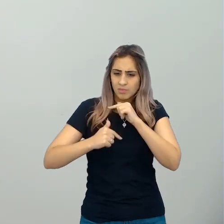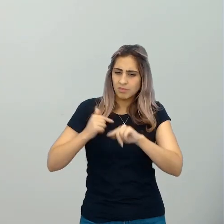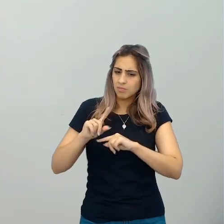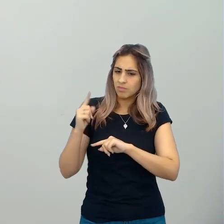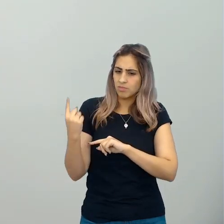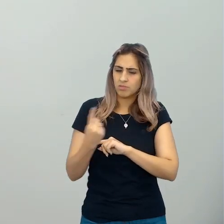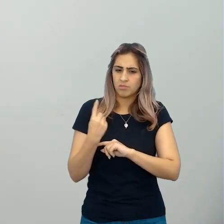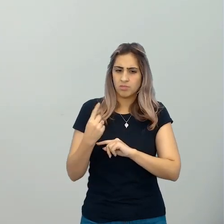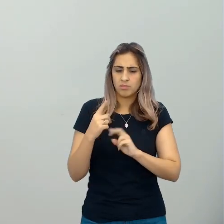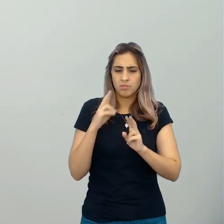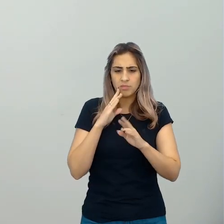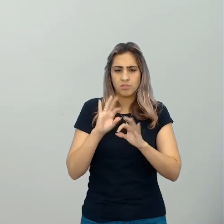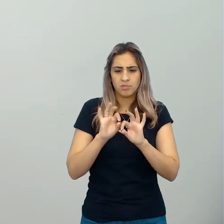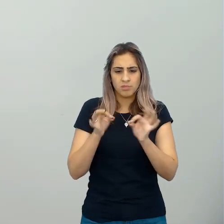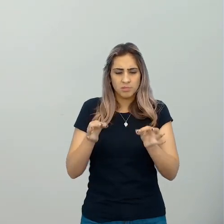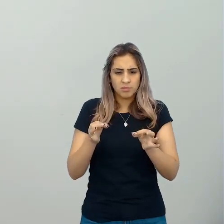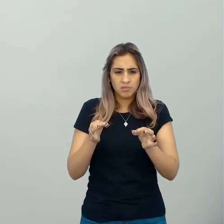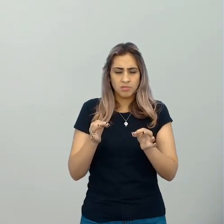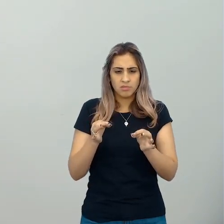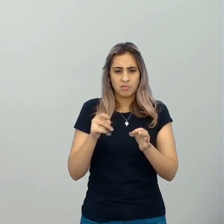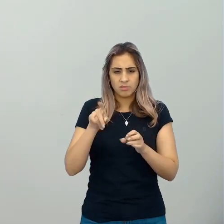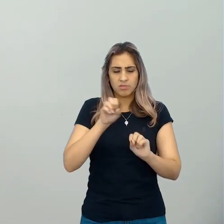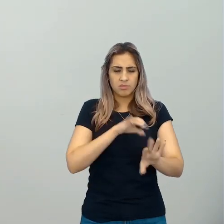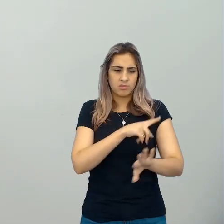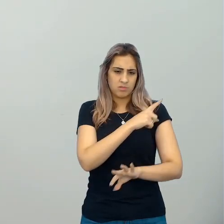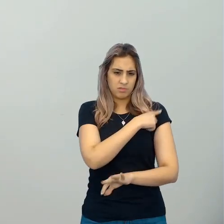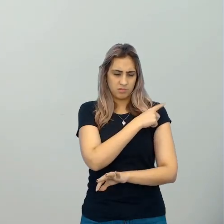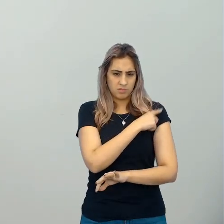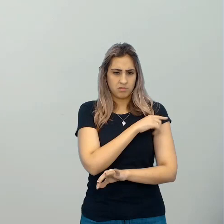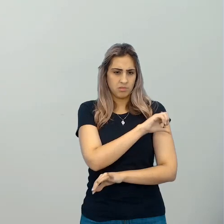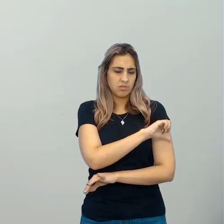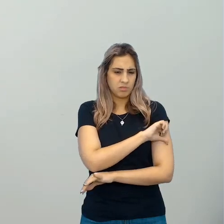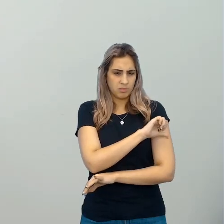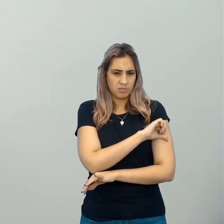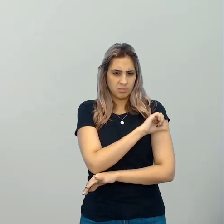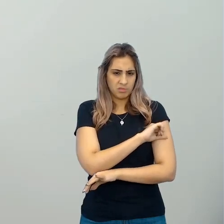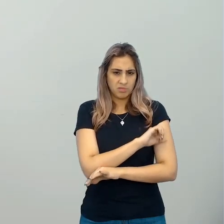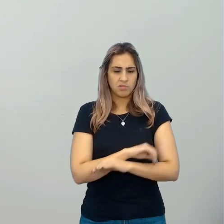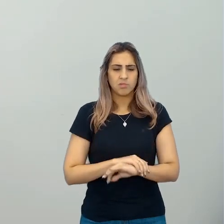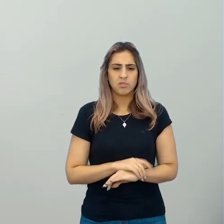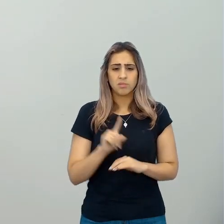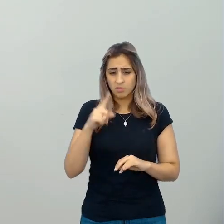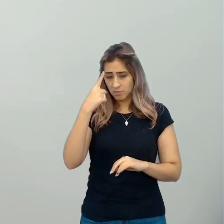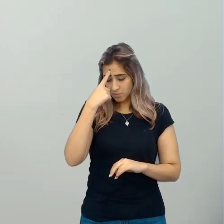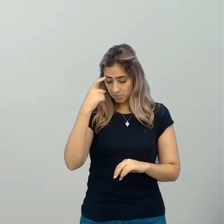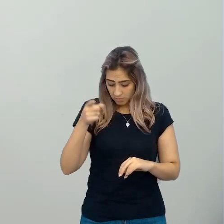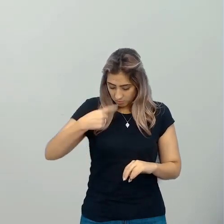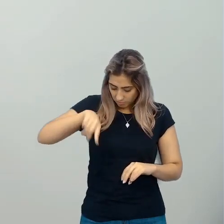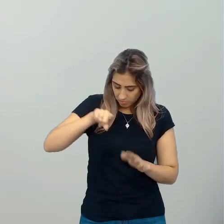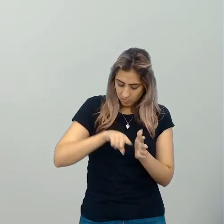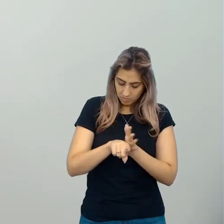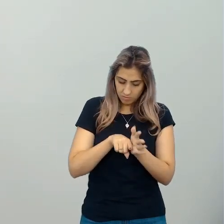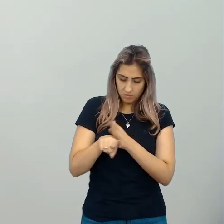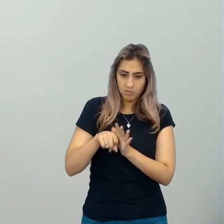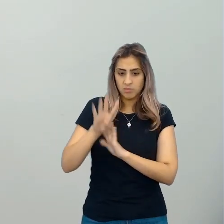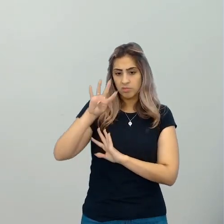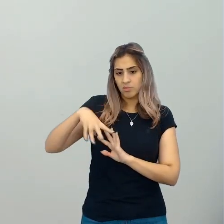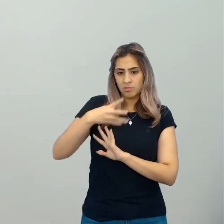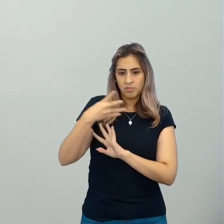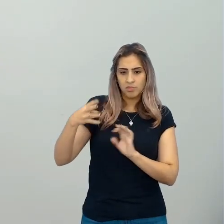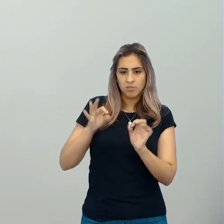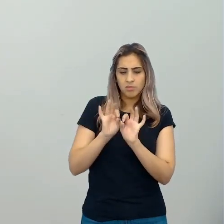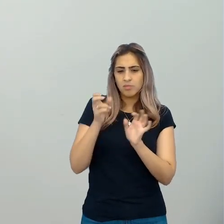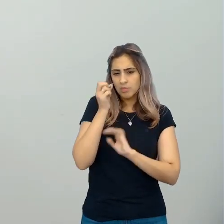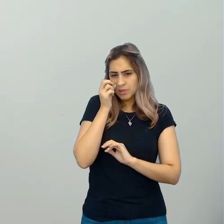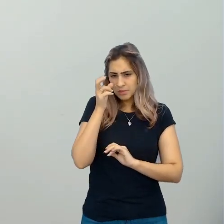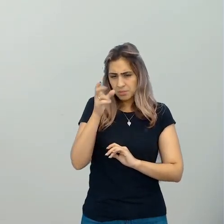a regressão linear simples no ensino médio, né, Roberto? Sim. Mas, assim, a ideia de você analisar esse gráfico e esses pontos